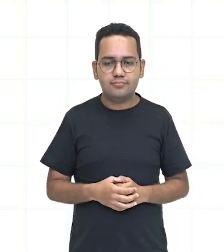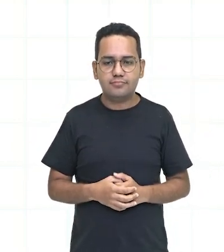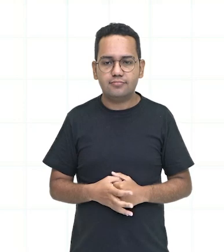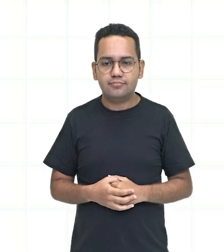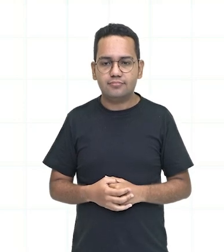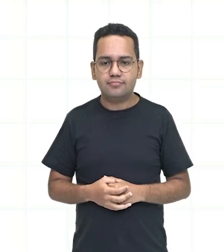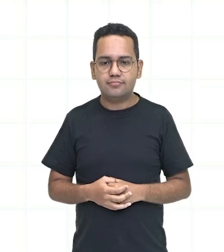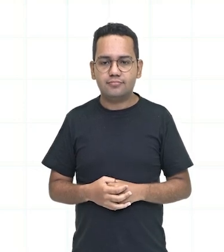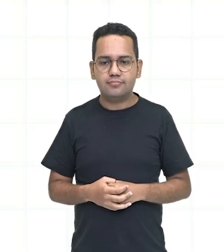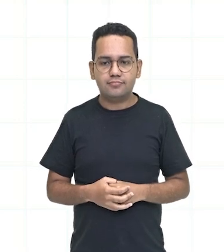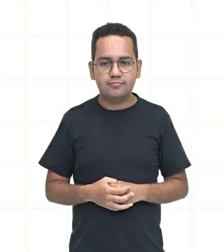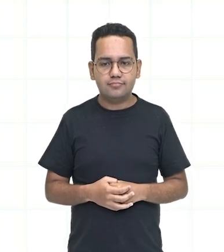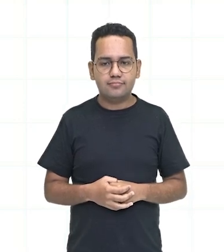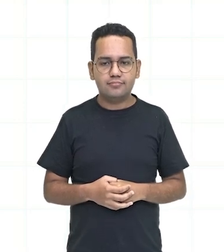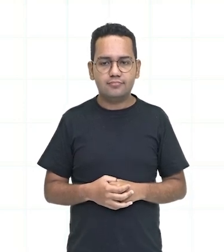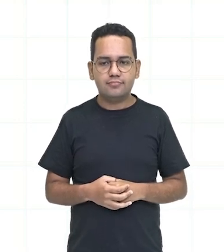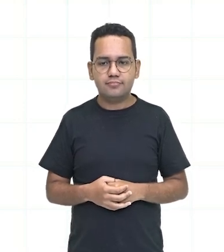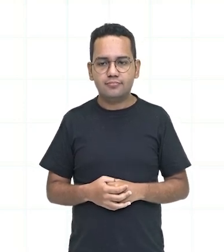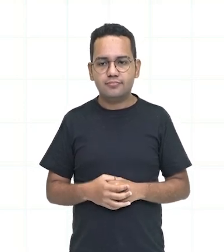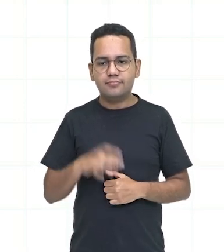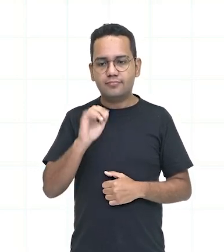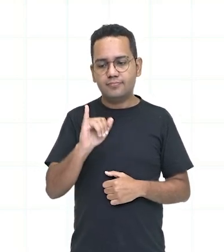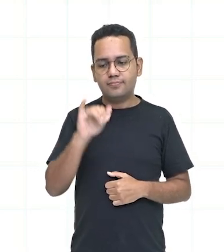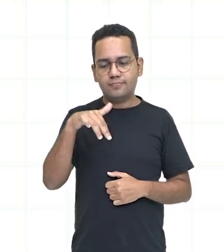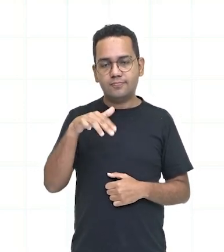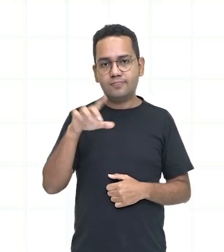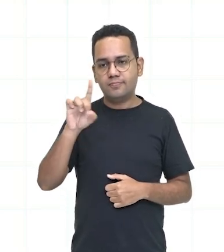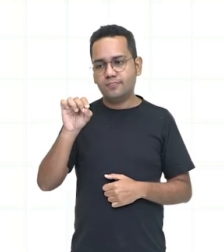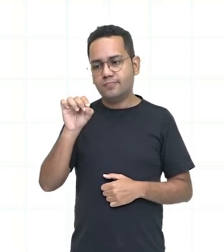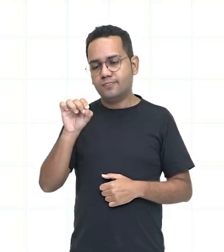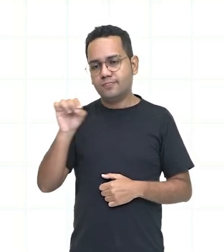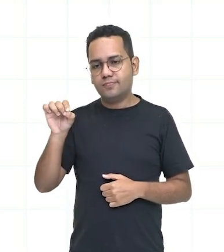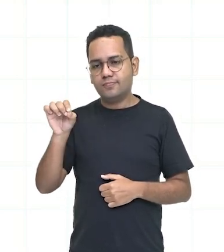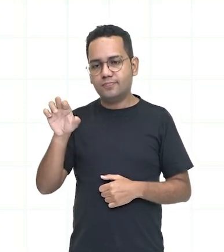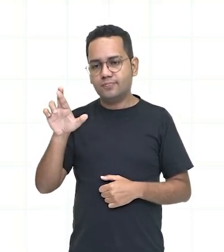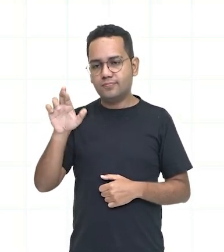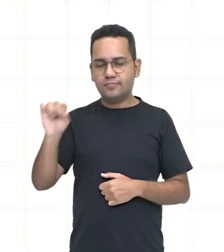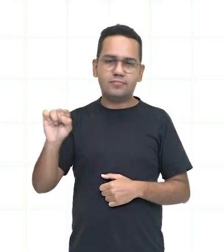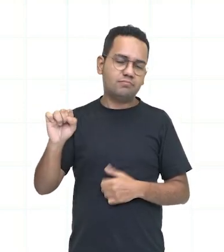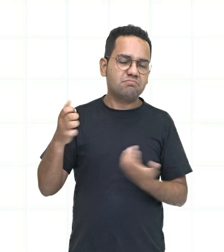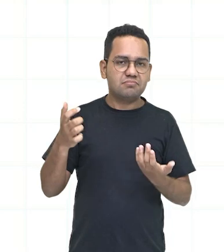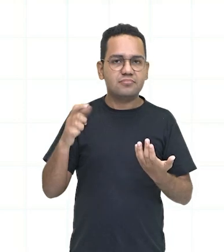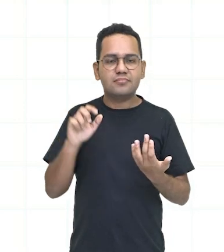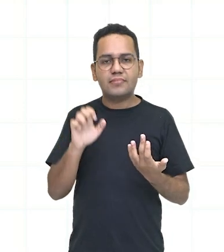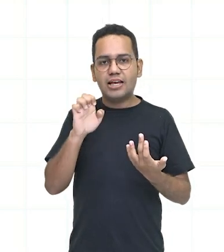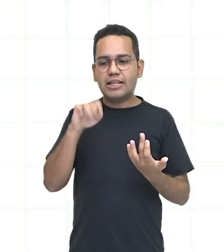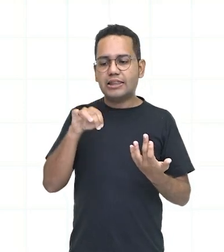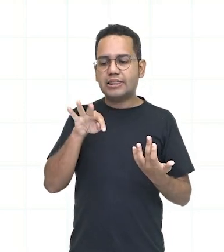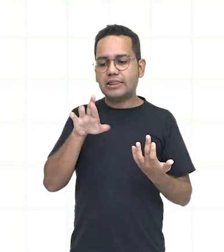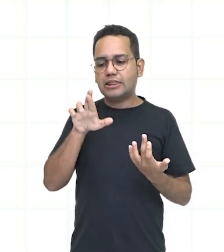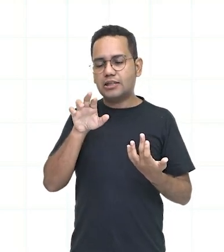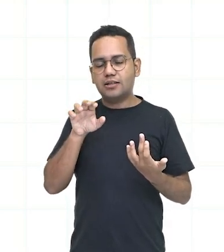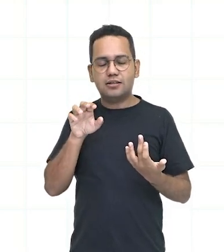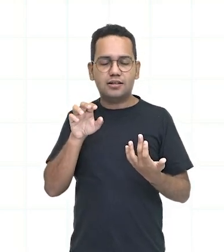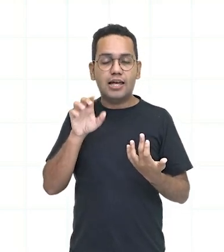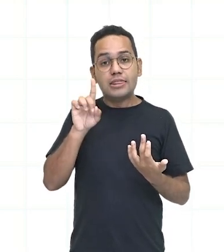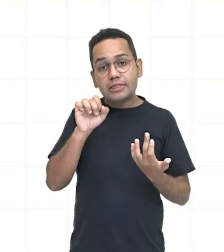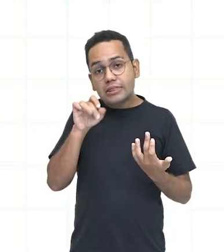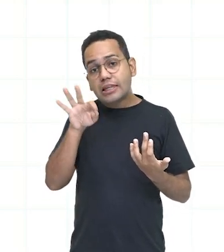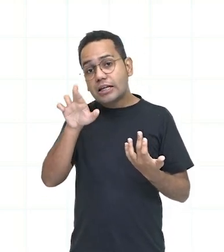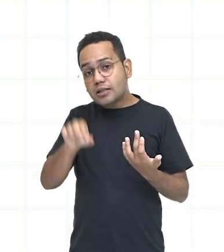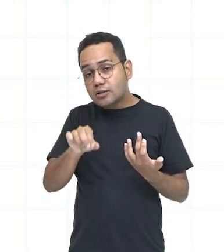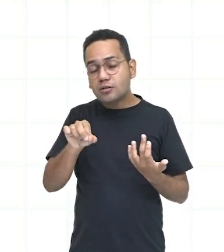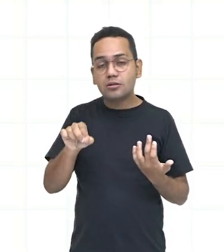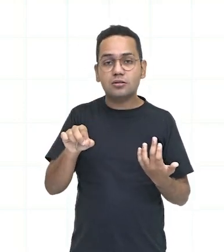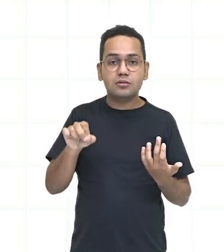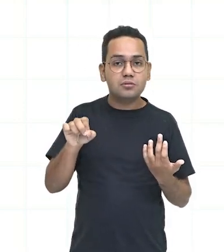tá? In quer dizer dentro de, doors, porta. Então, entre as portas, né? Uma definição, assim, bem ao pé